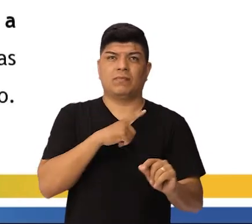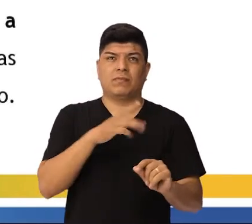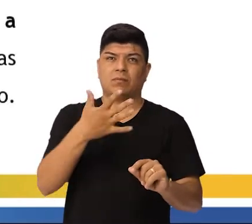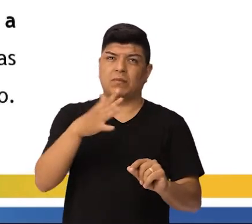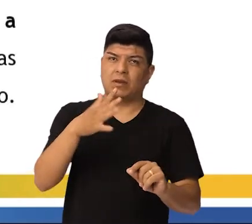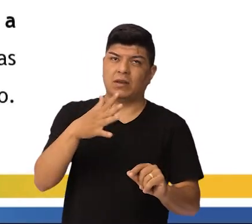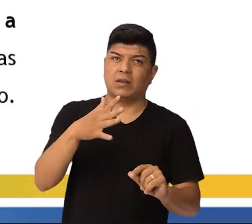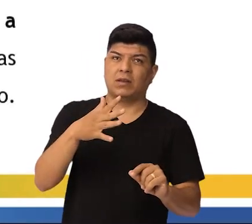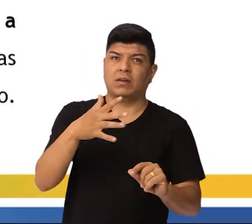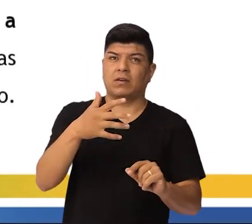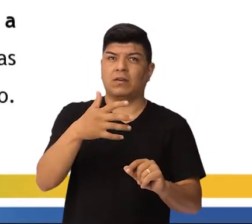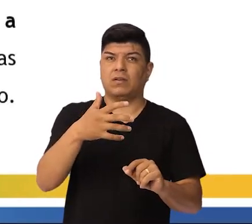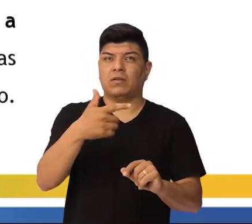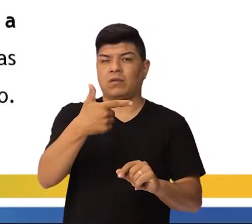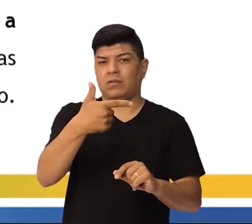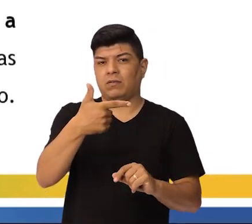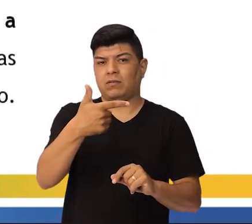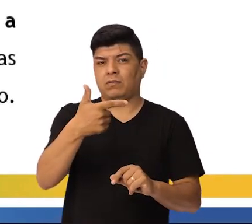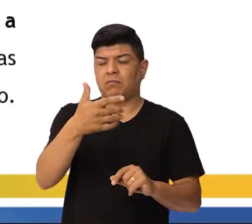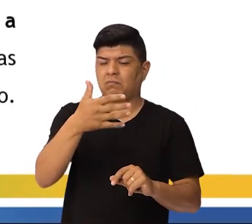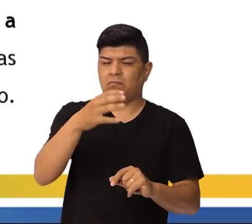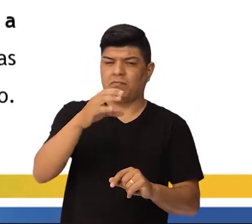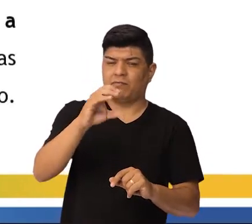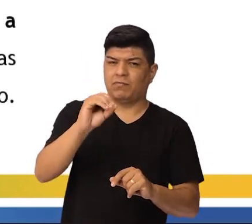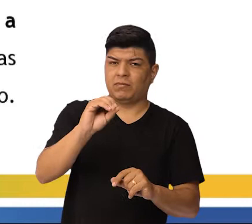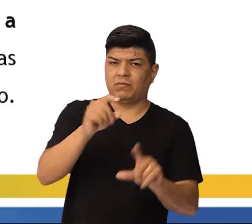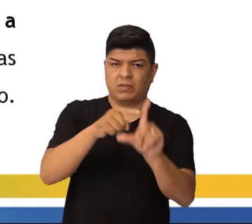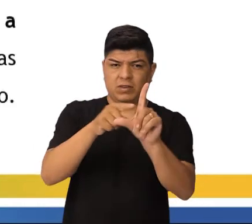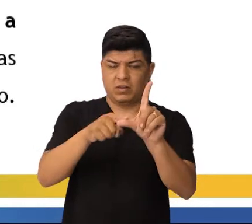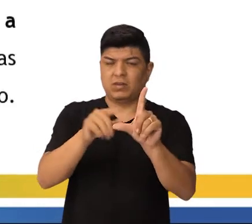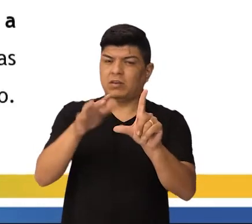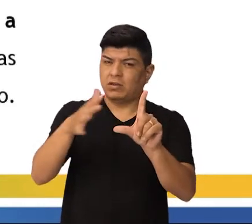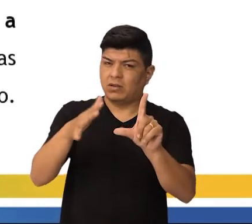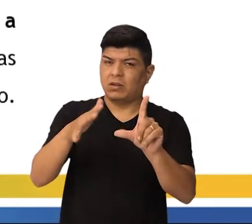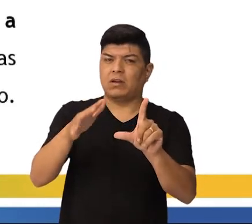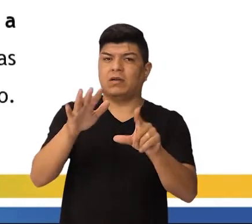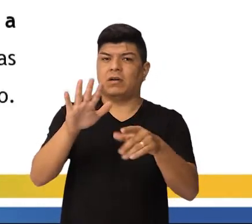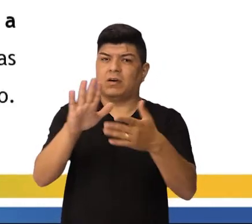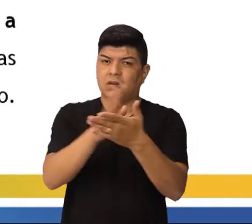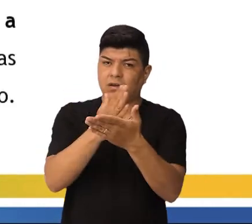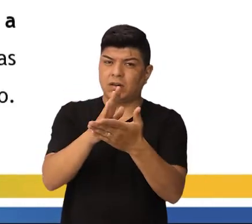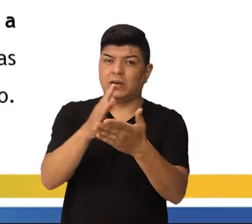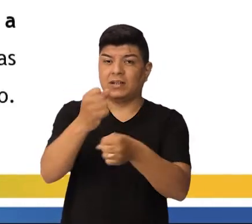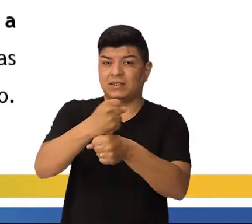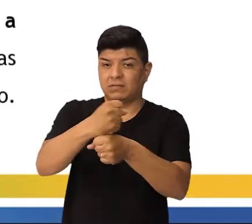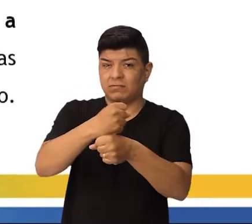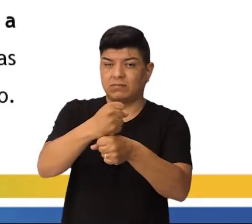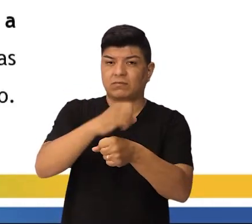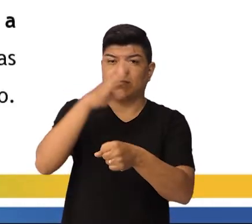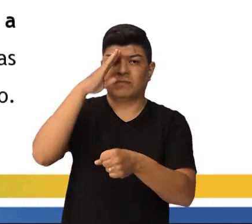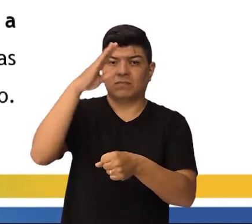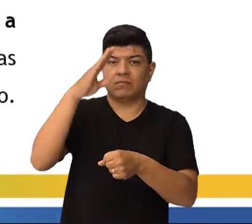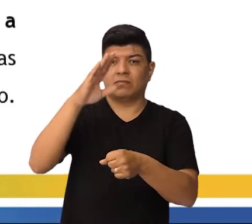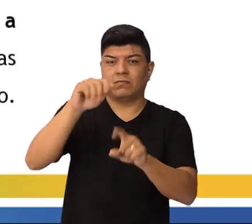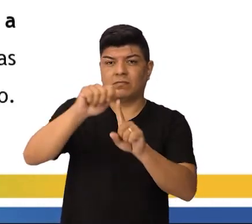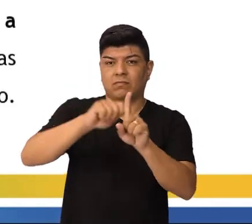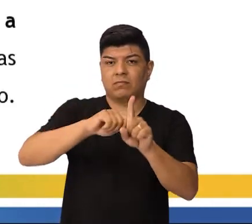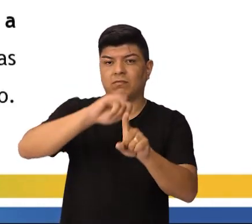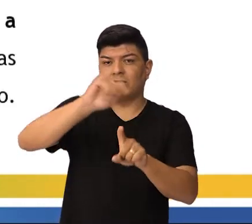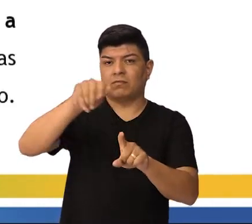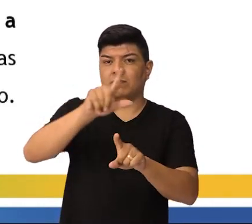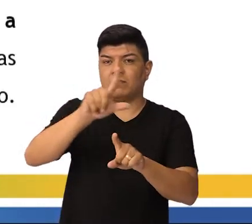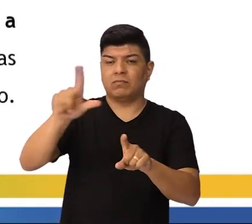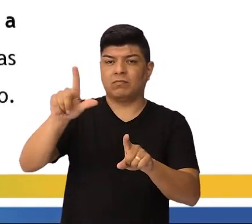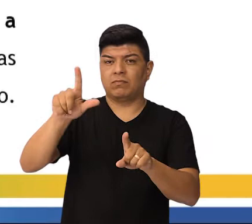na casa de 20 e poucos graus centígrados, e alguns momentos do ano, principalmente no mês de junho, julho e